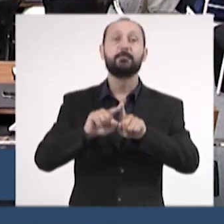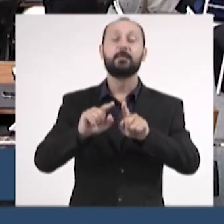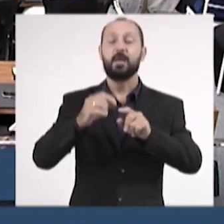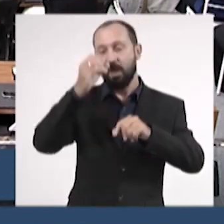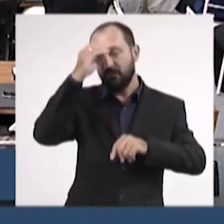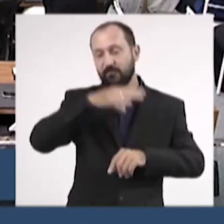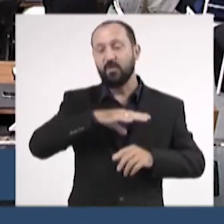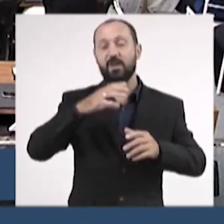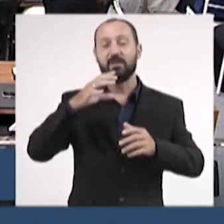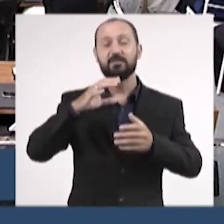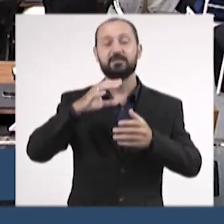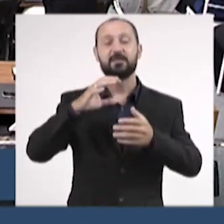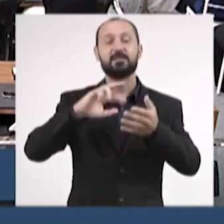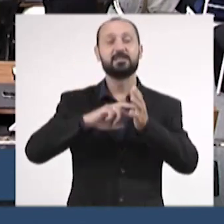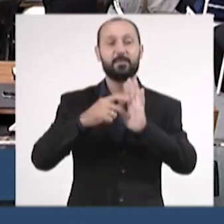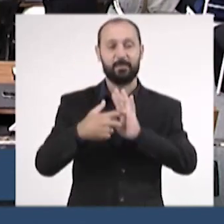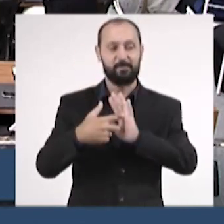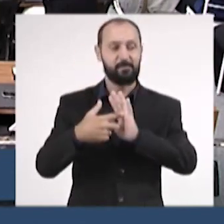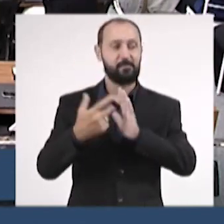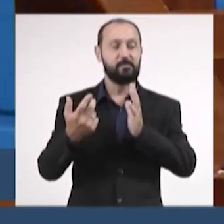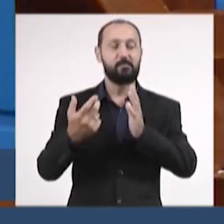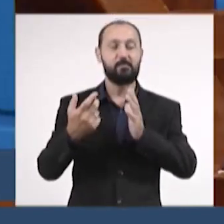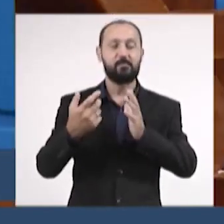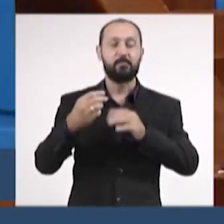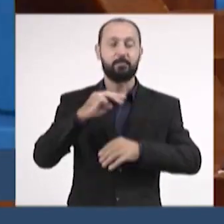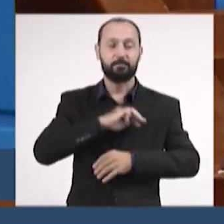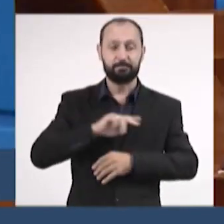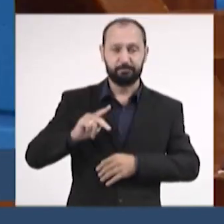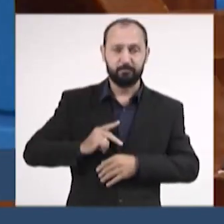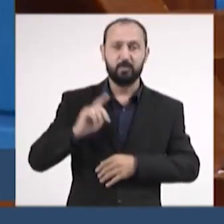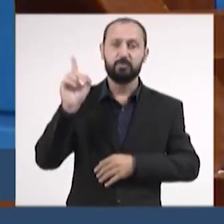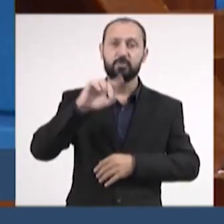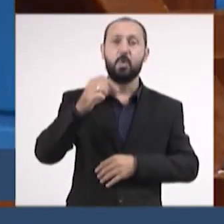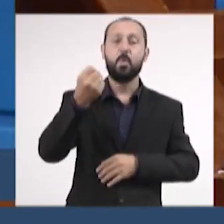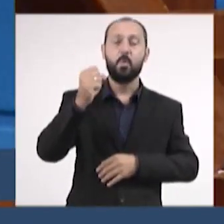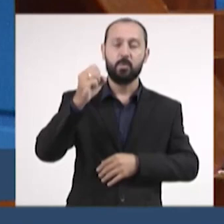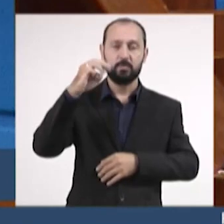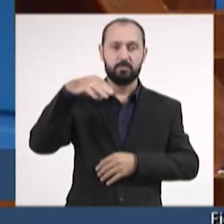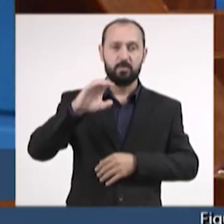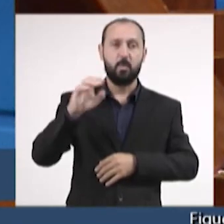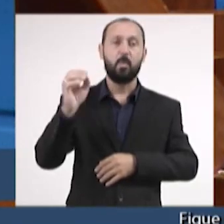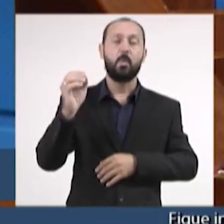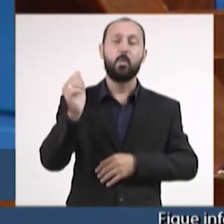simbólica. Nesse sentido, o Ministério publicou, no dia 8 de março, o Decreto